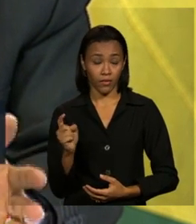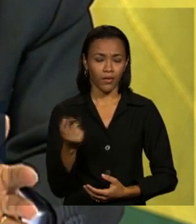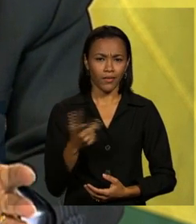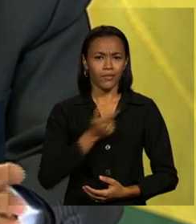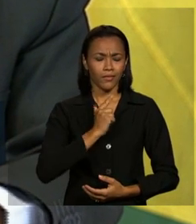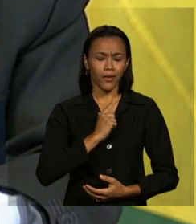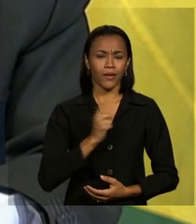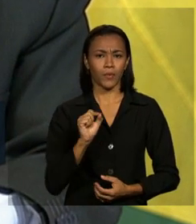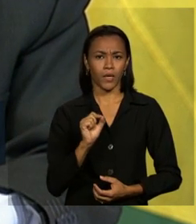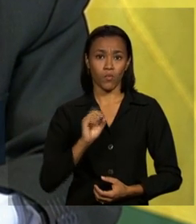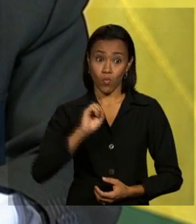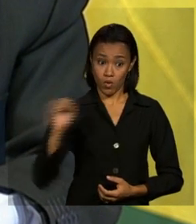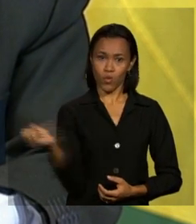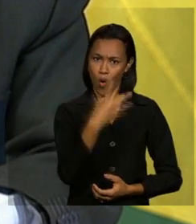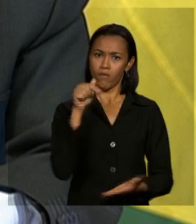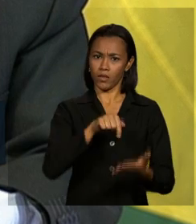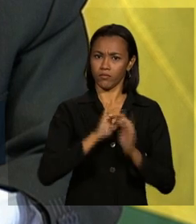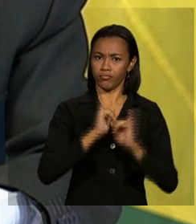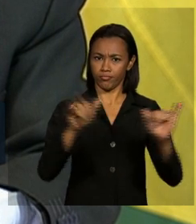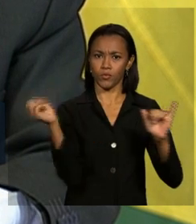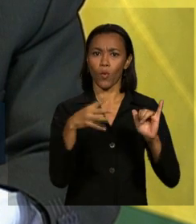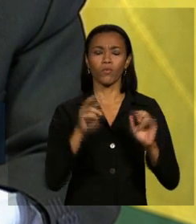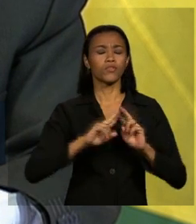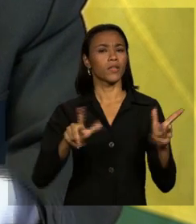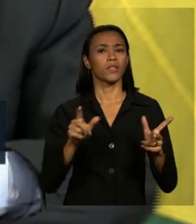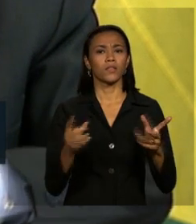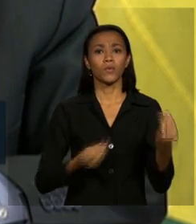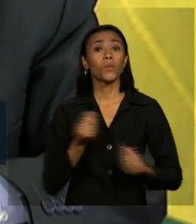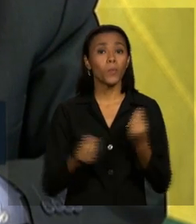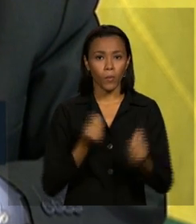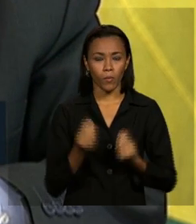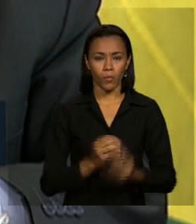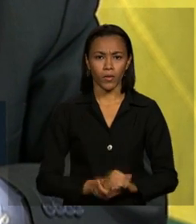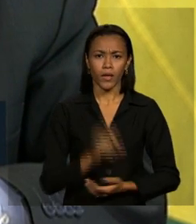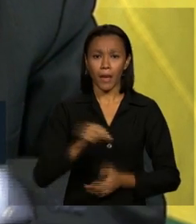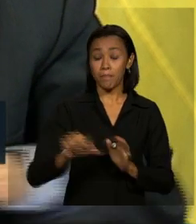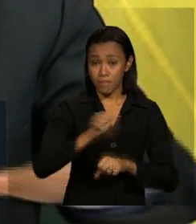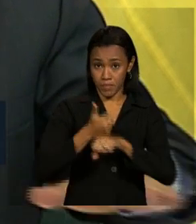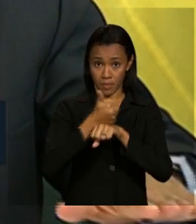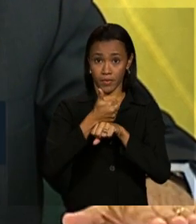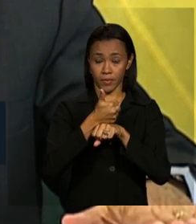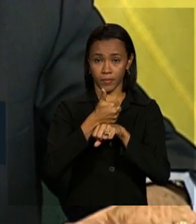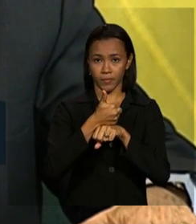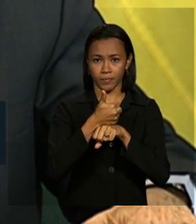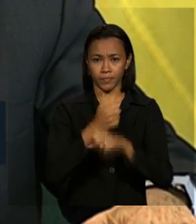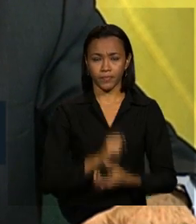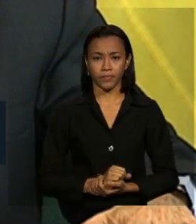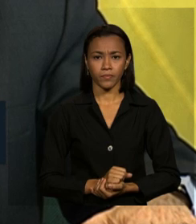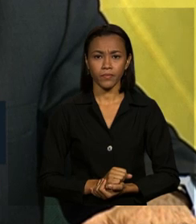há um aspecto de inovação aqui eh que é primeiro lugar o